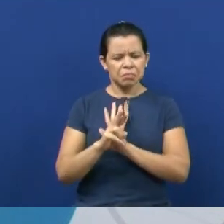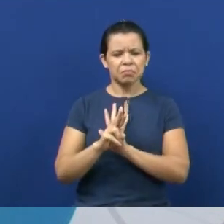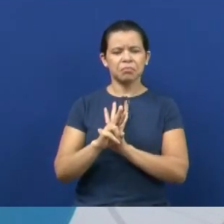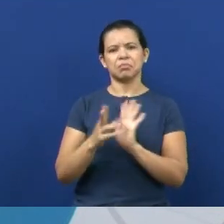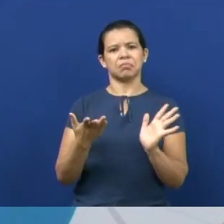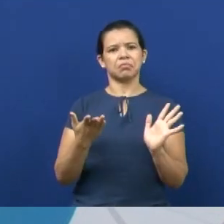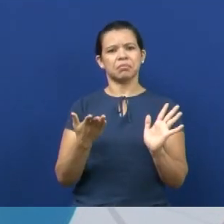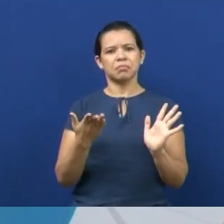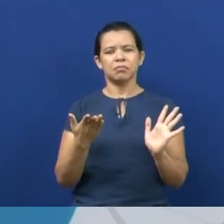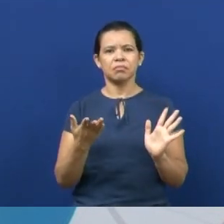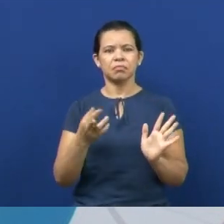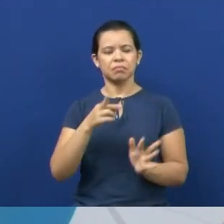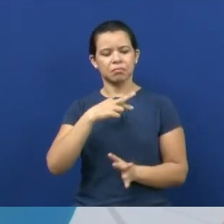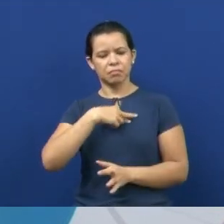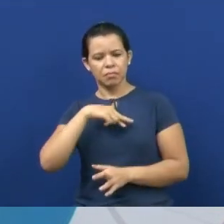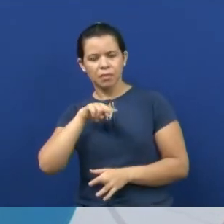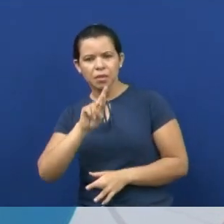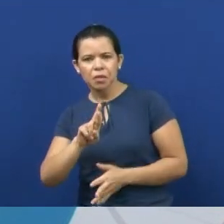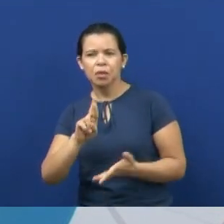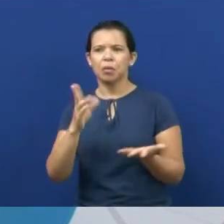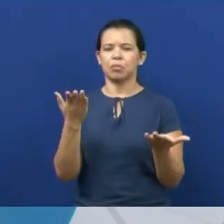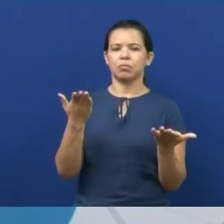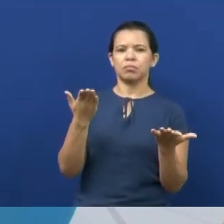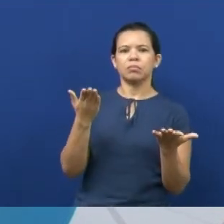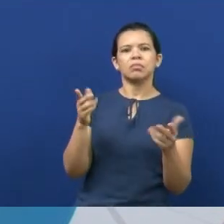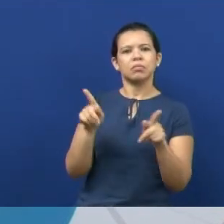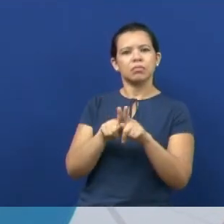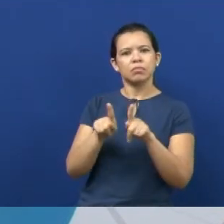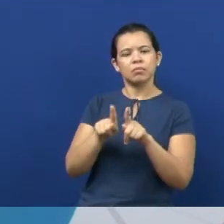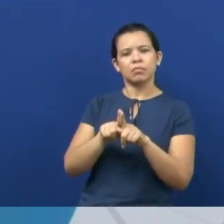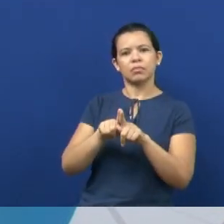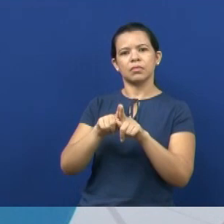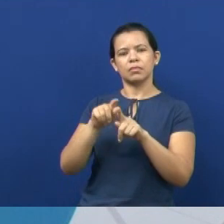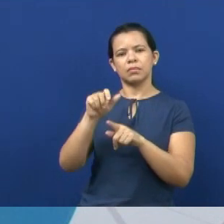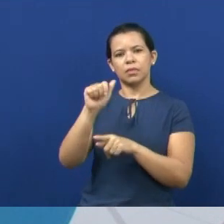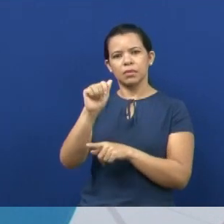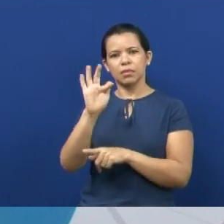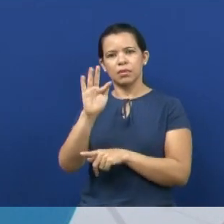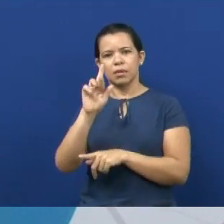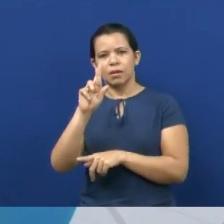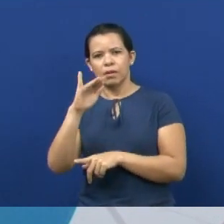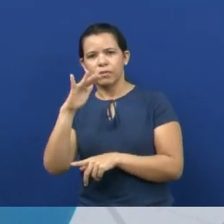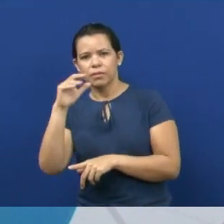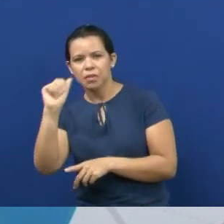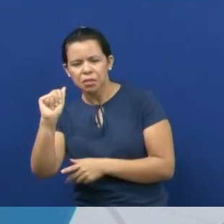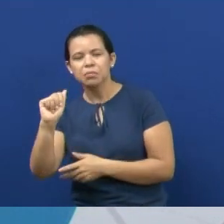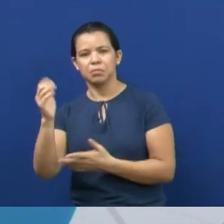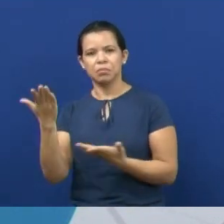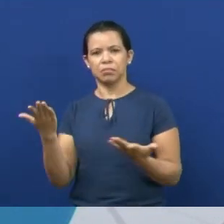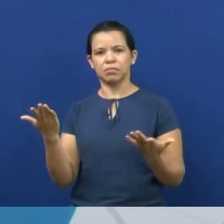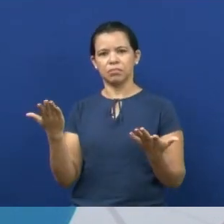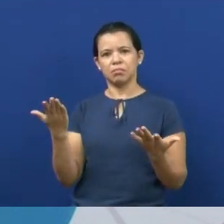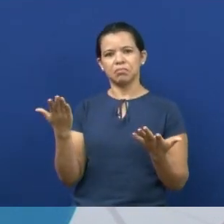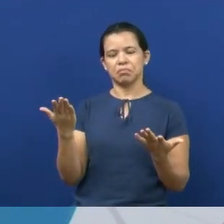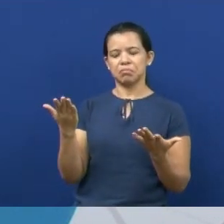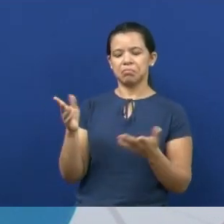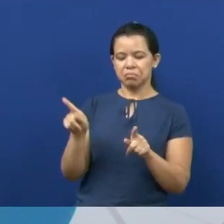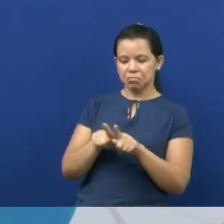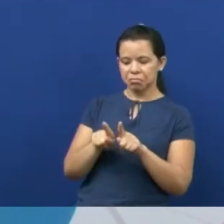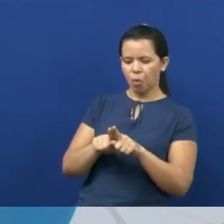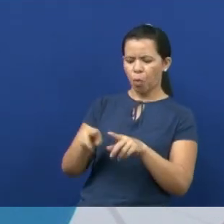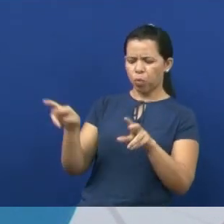das nações afro. E Jesus, ele é visto de vários aspectos. Mas o que faz com que